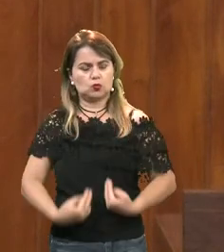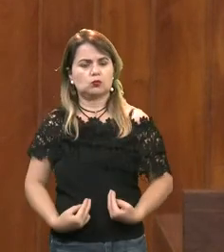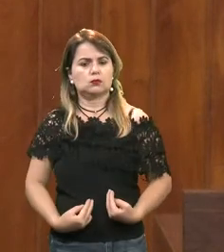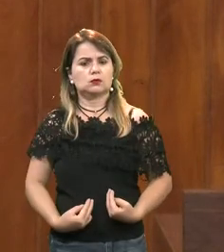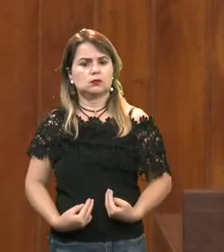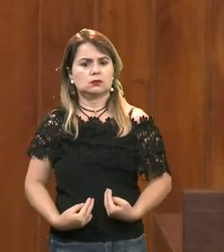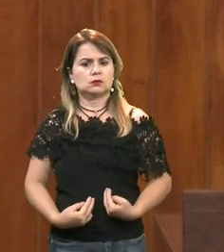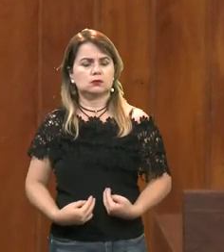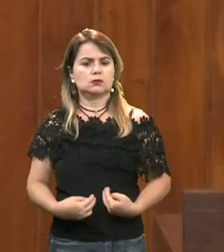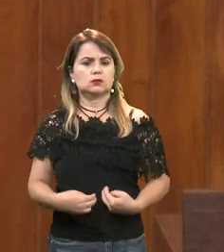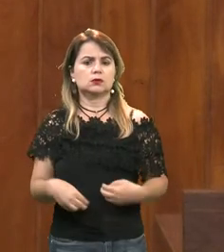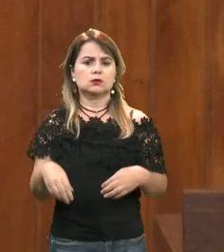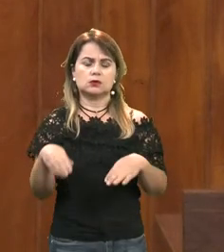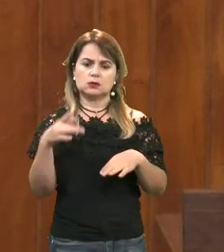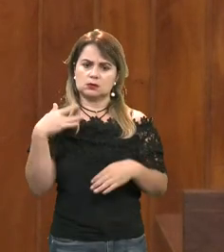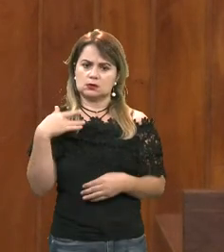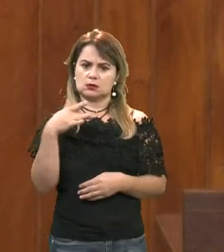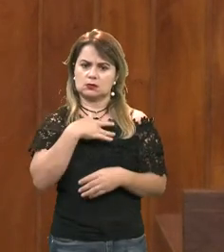Assistência Social.